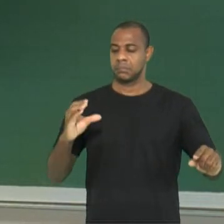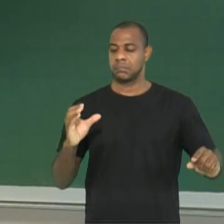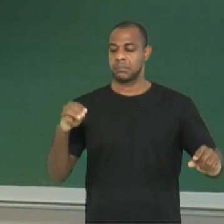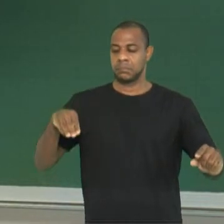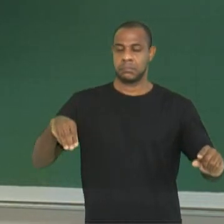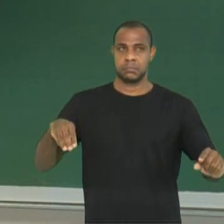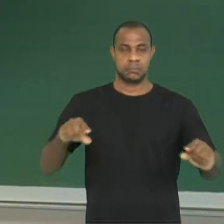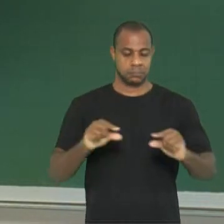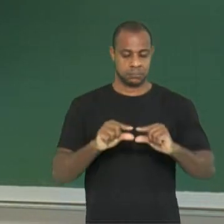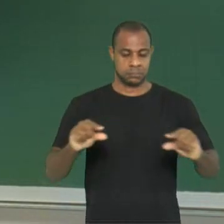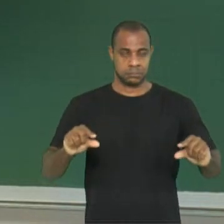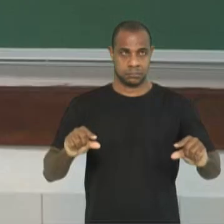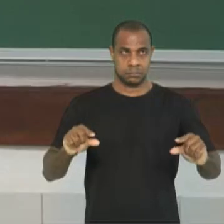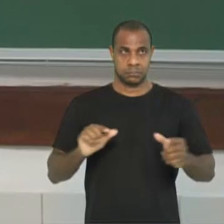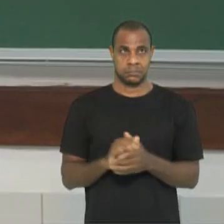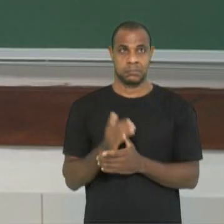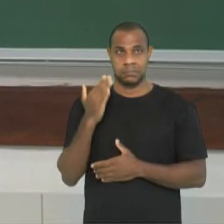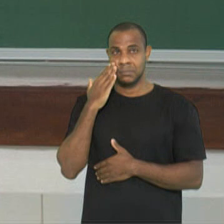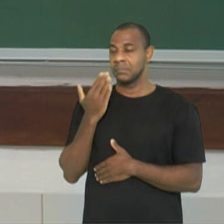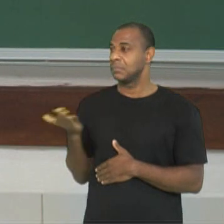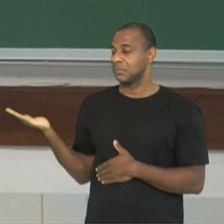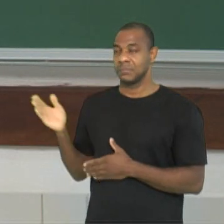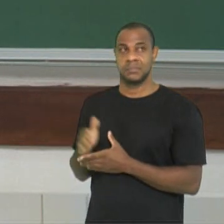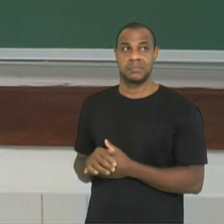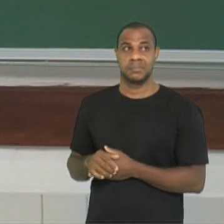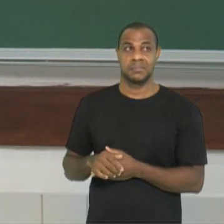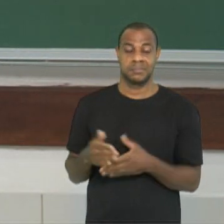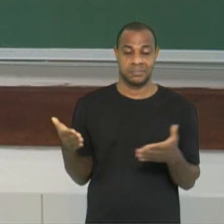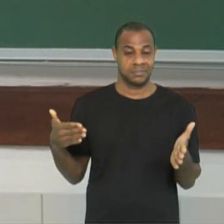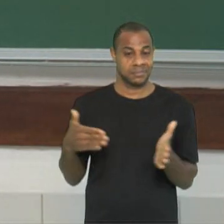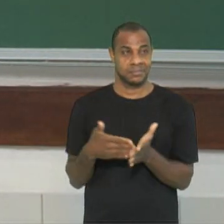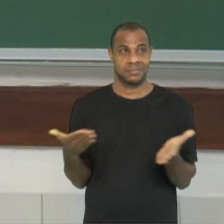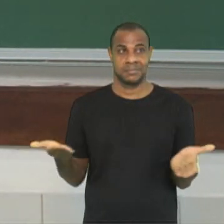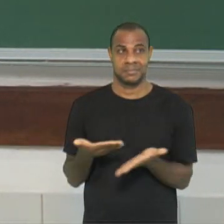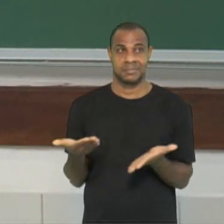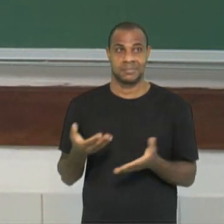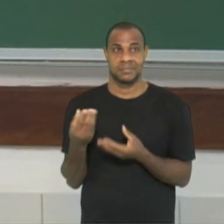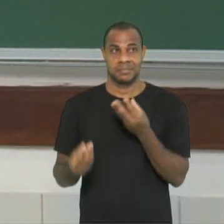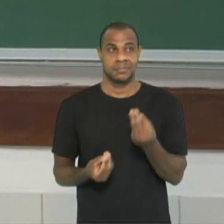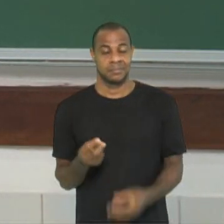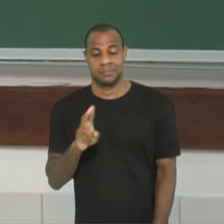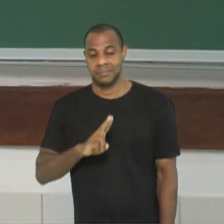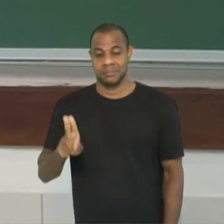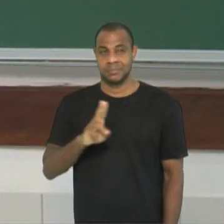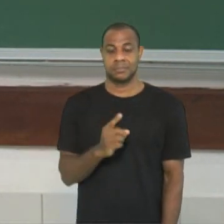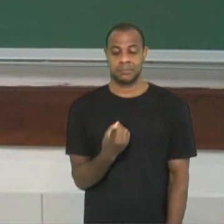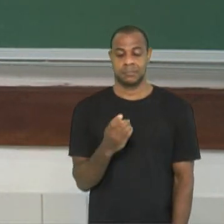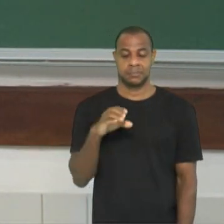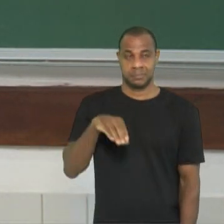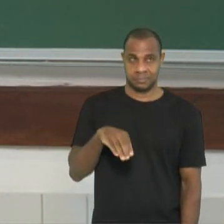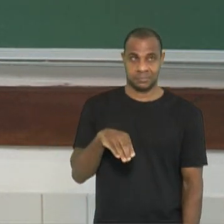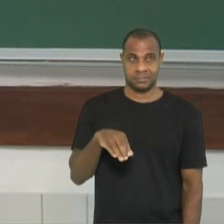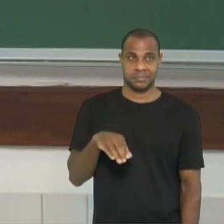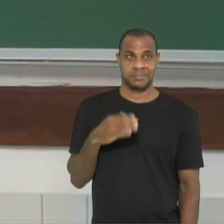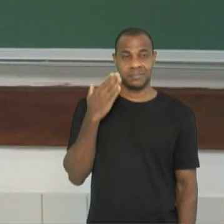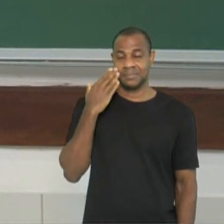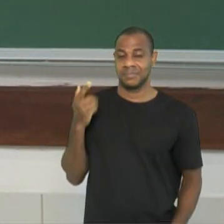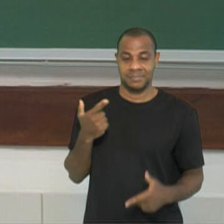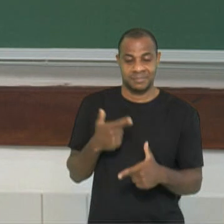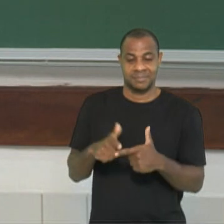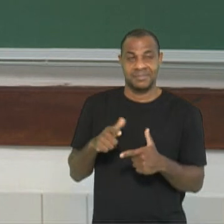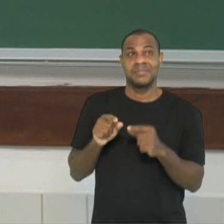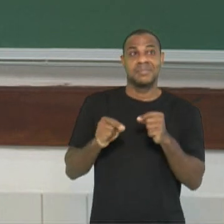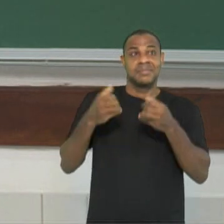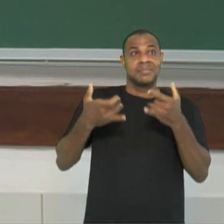mapa. Perceba que nós até agora vimos como utilizar com 1 centímetro, mas que aqui o problema quer